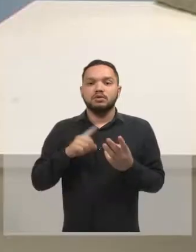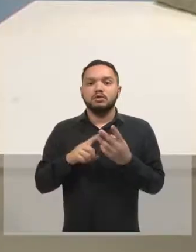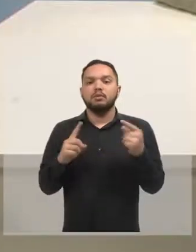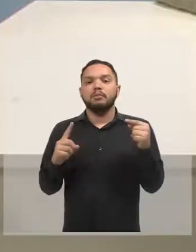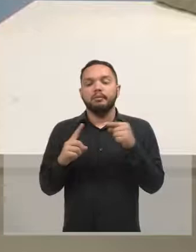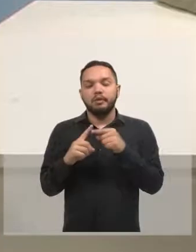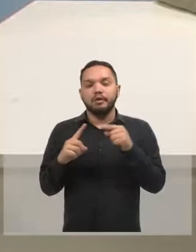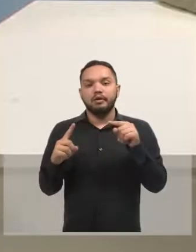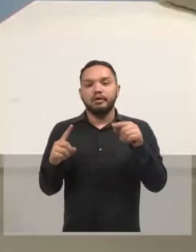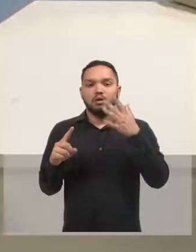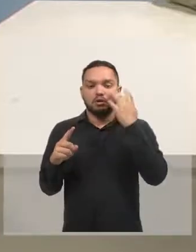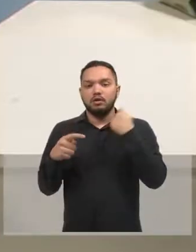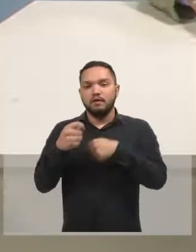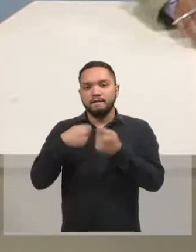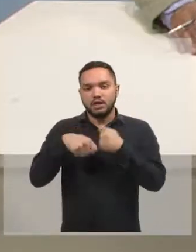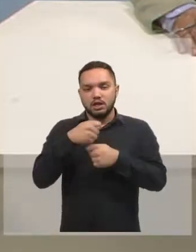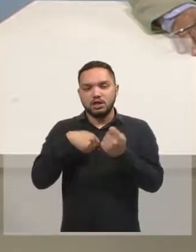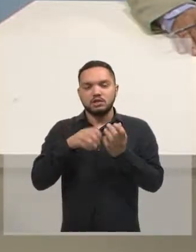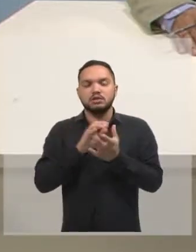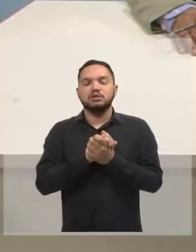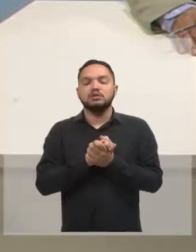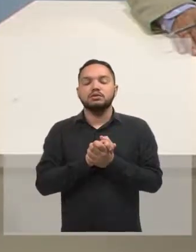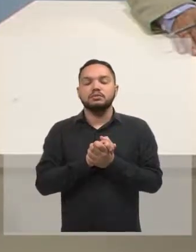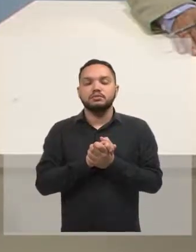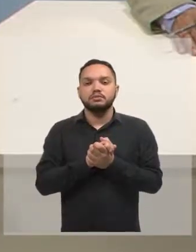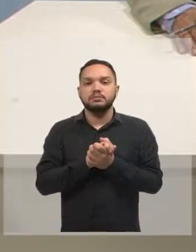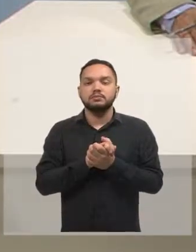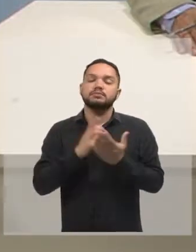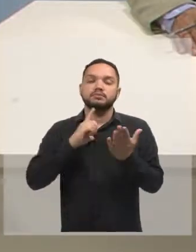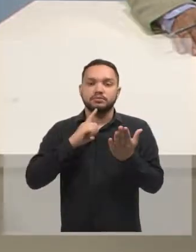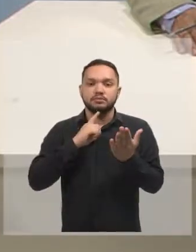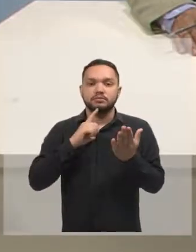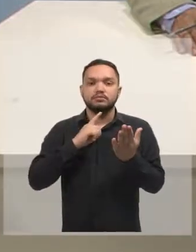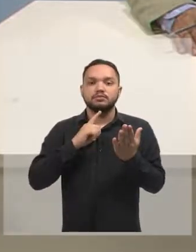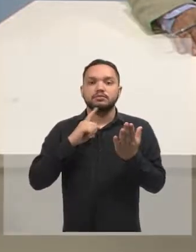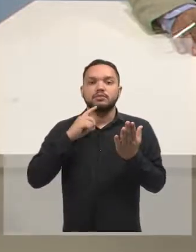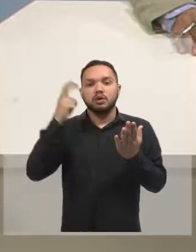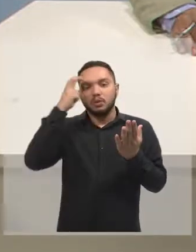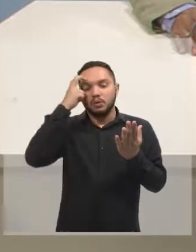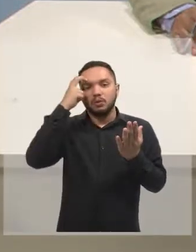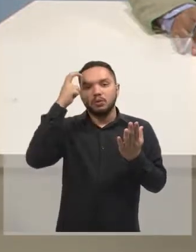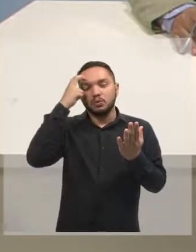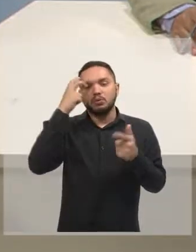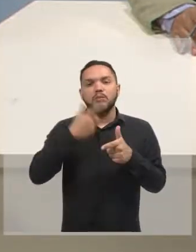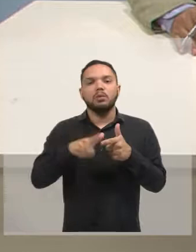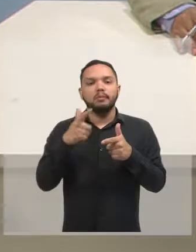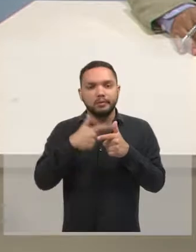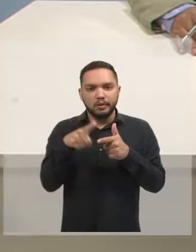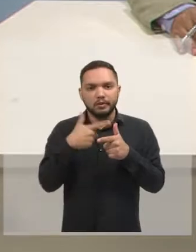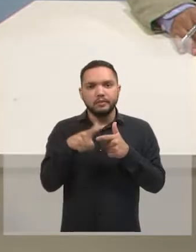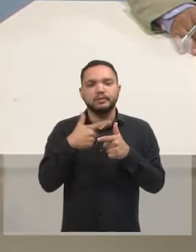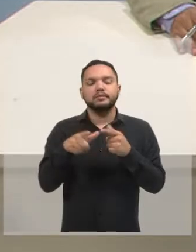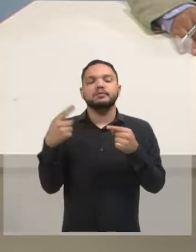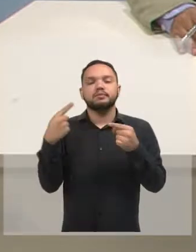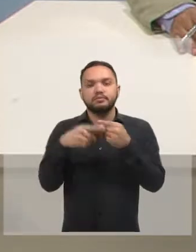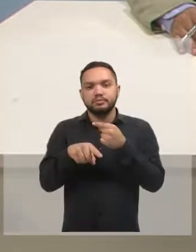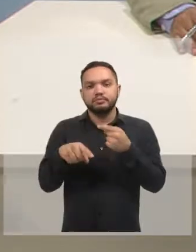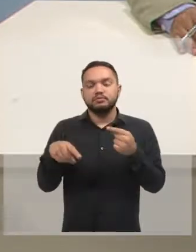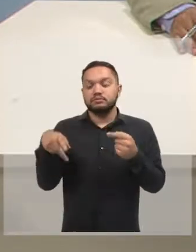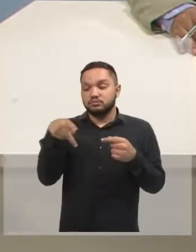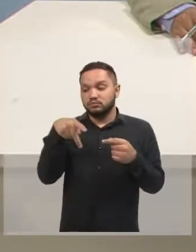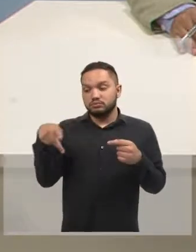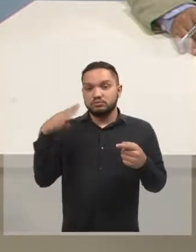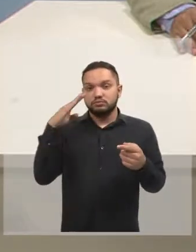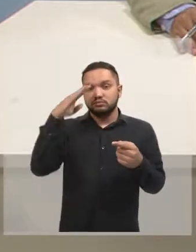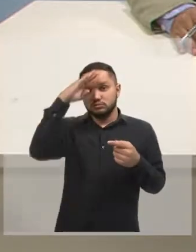finanças, né, principalmente. Então, o que é que acontece? Existe sim uma guerra cultural travada por